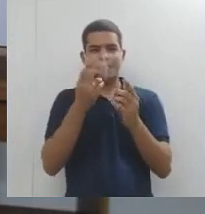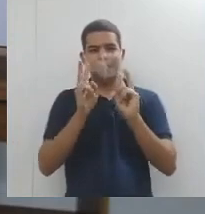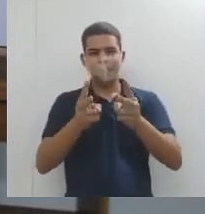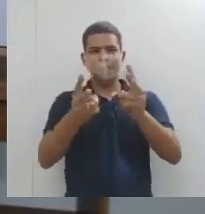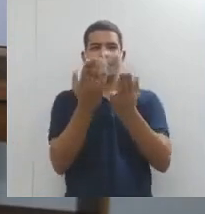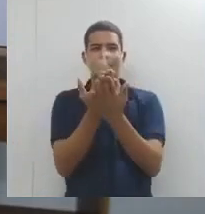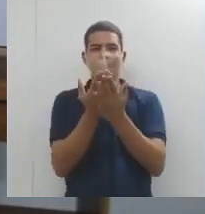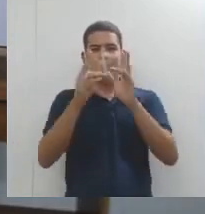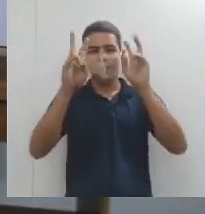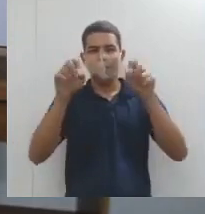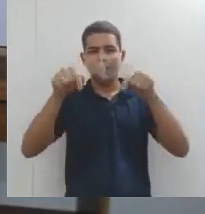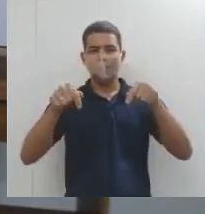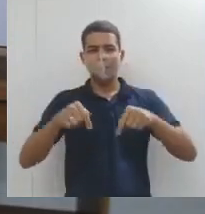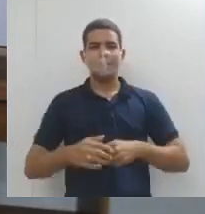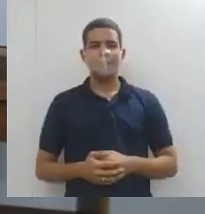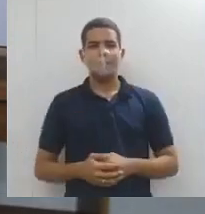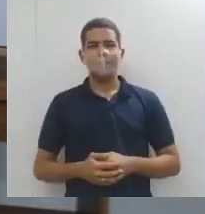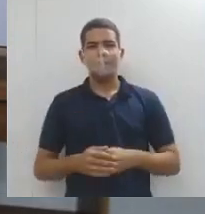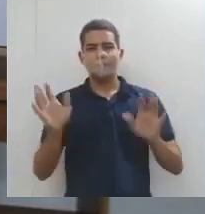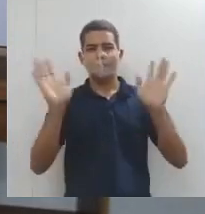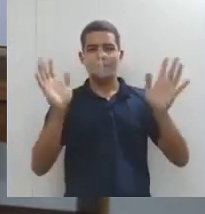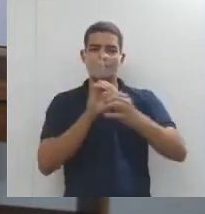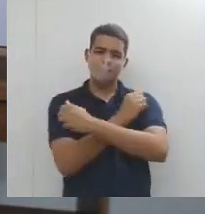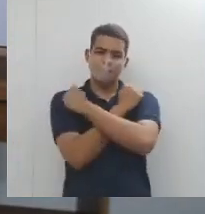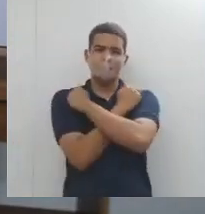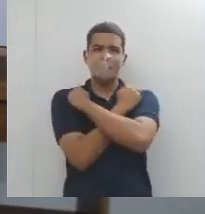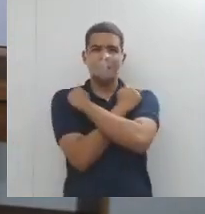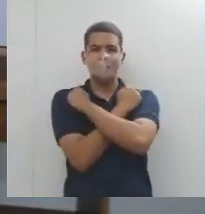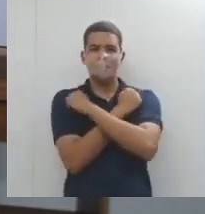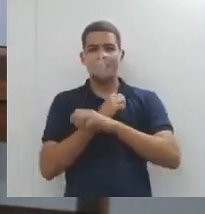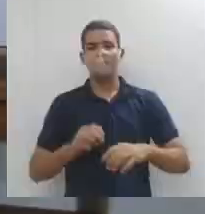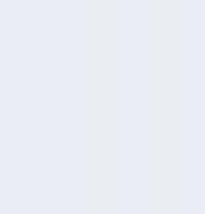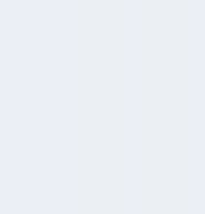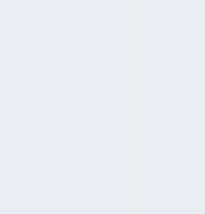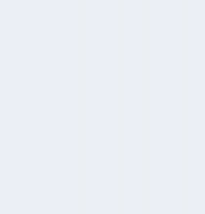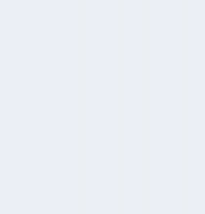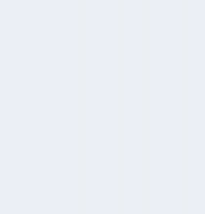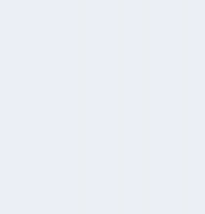continuarmos o assunto da aula de hoje, tá bom? Um abraço bem grande e até a próxima.